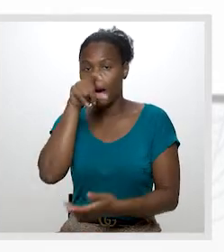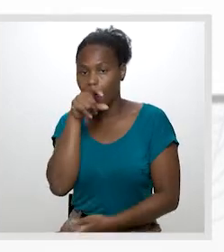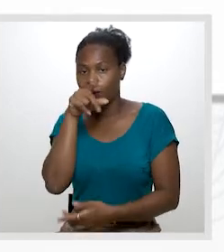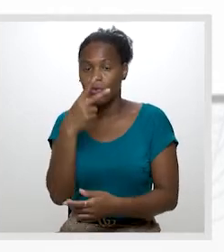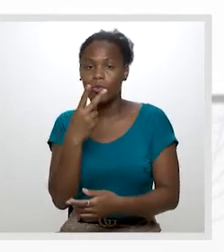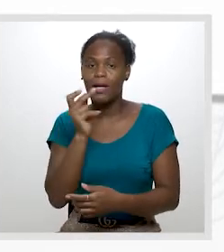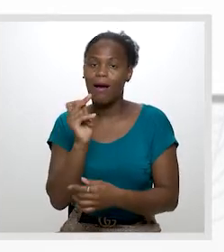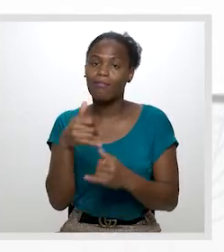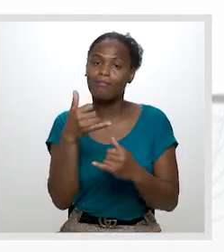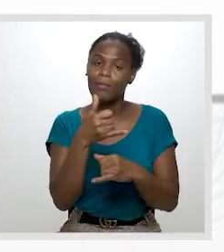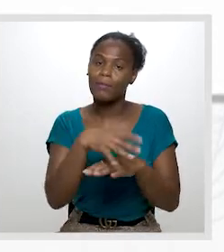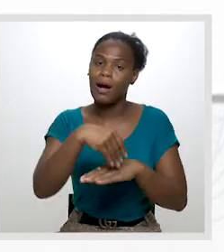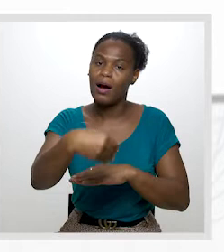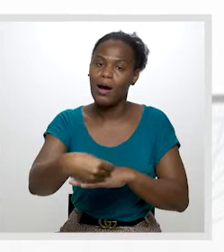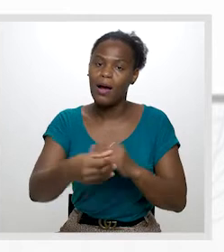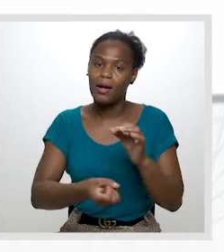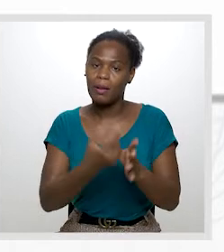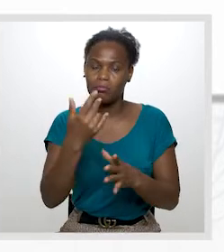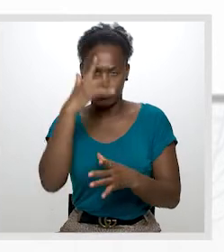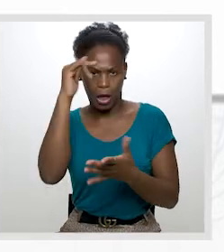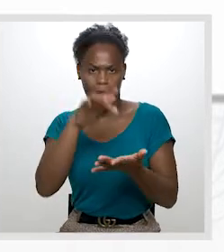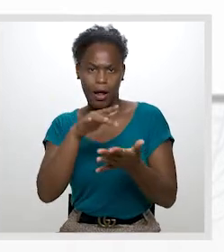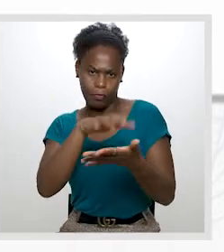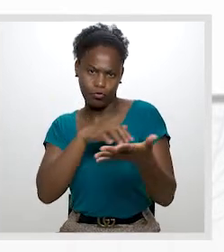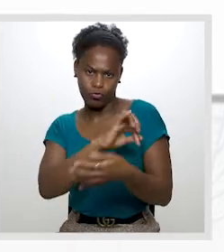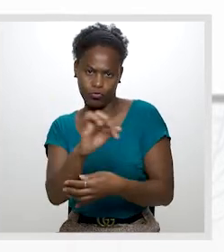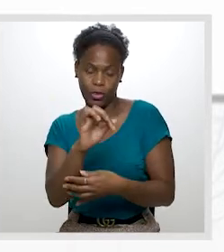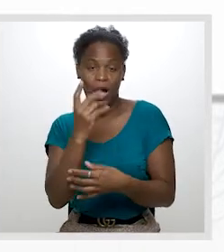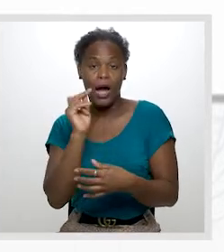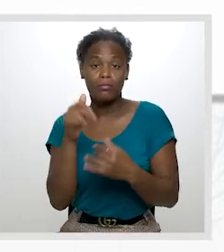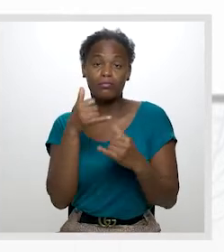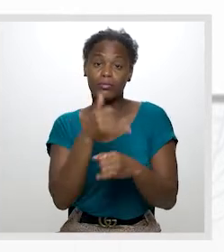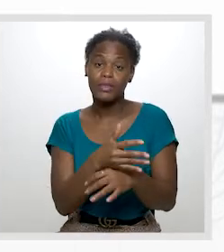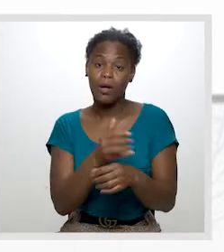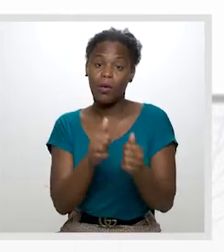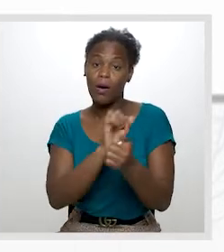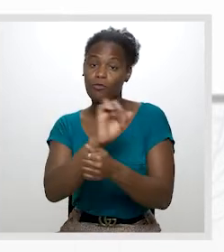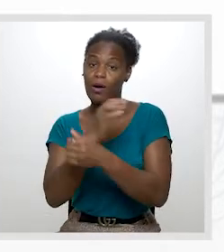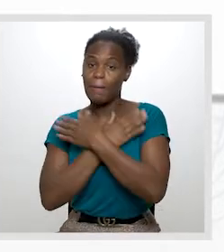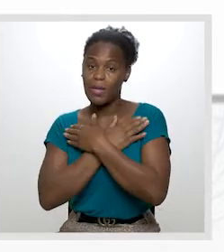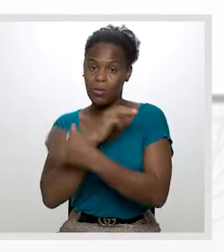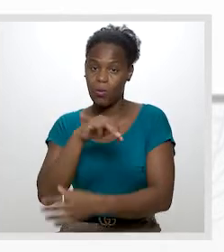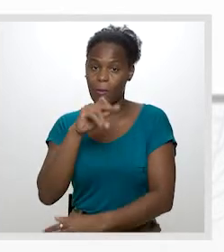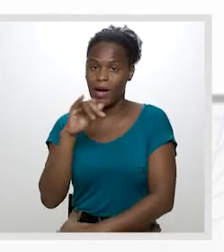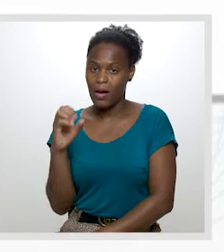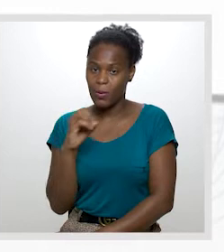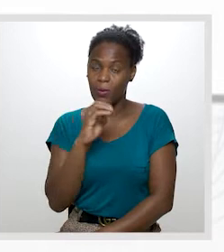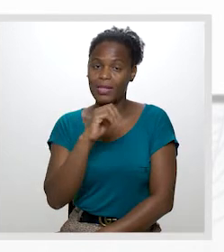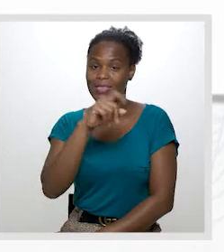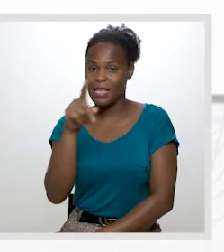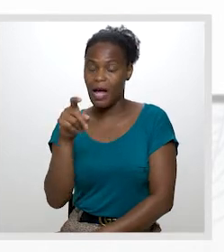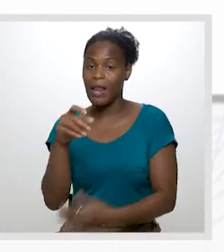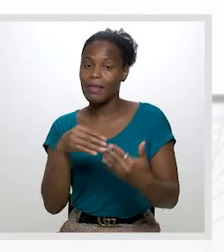2 anos mais tarde cria os seus heterônimos. No ano seguinte, com o seu amigo Mário Sá